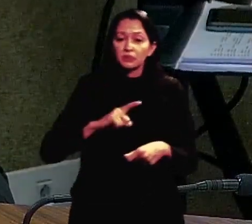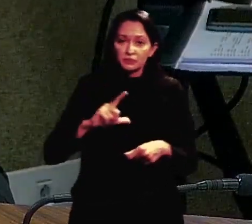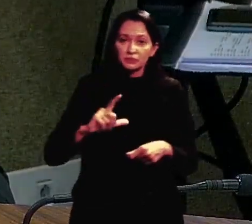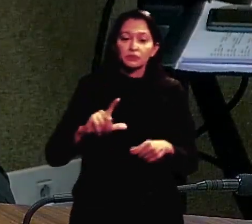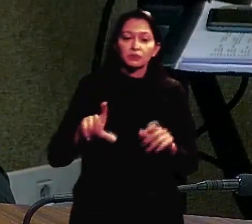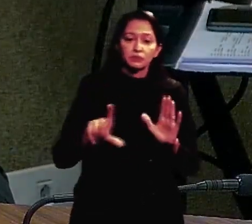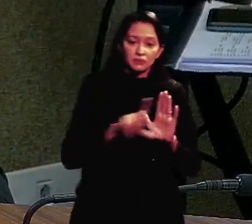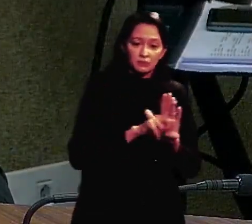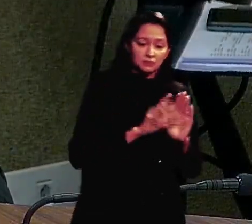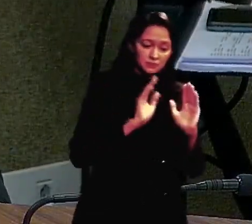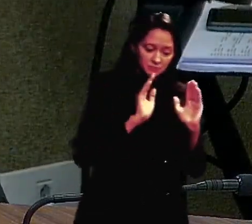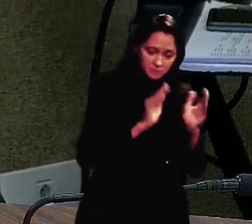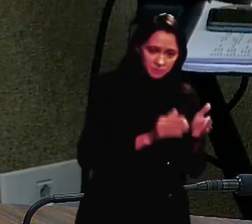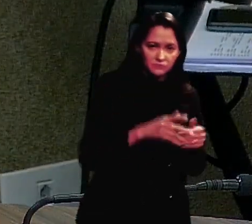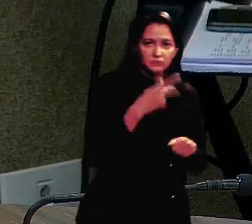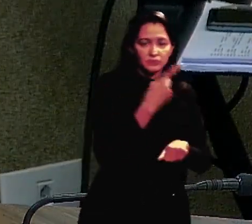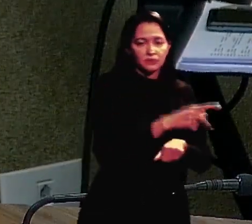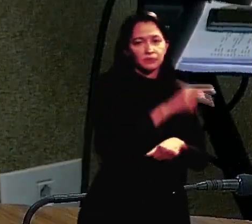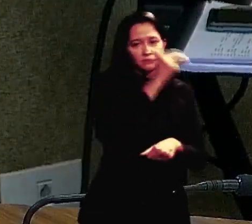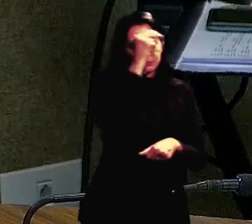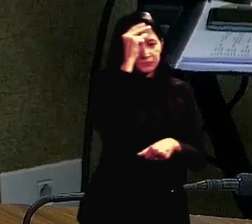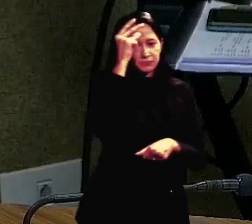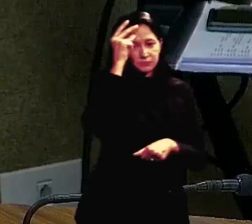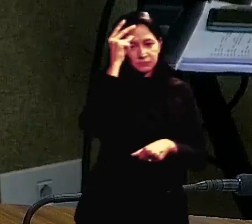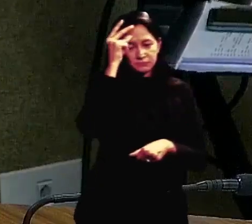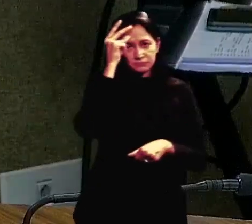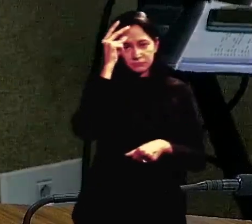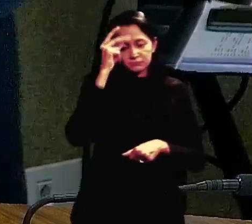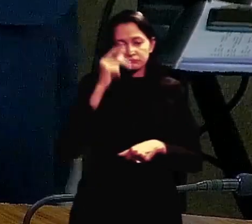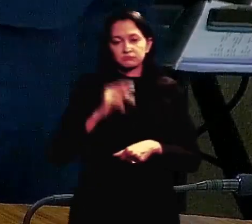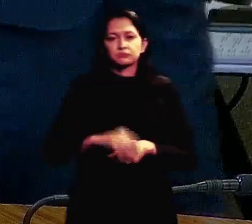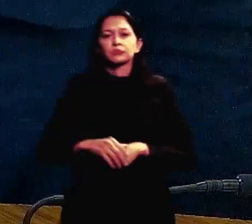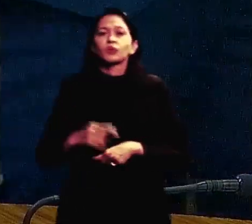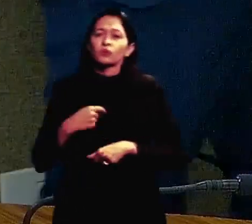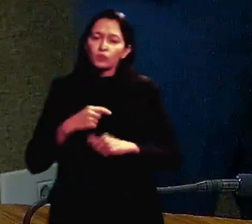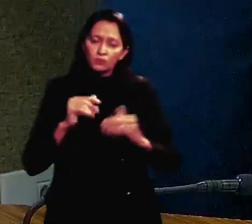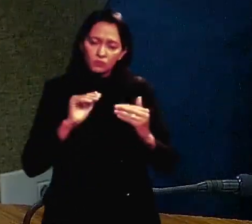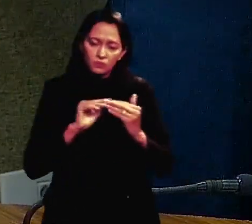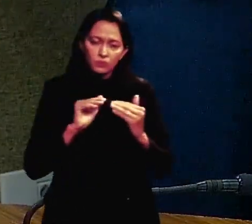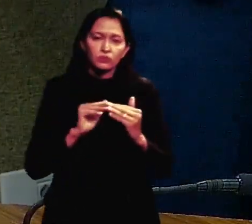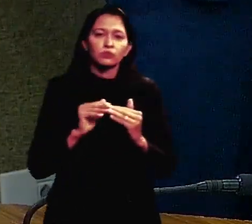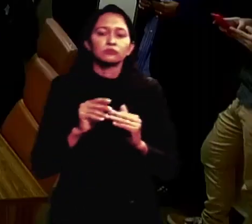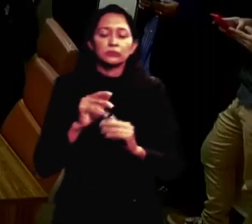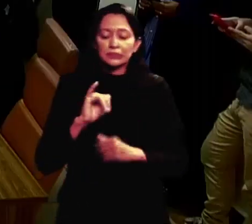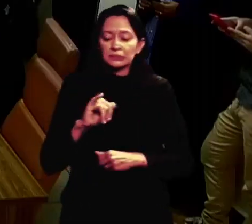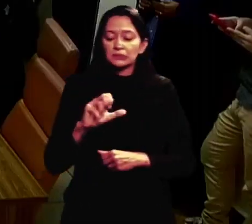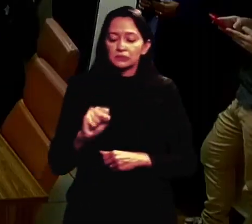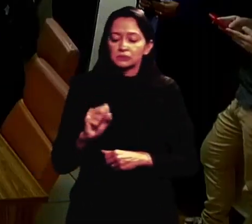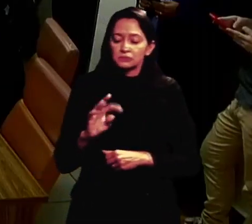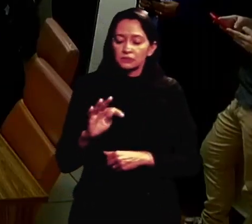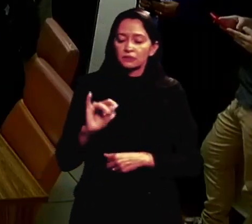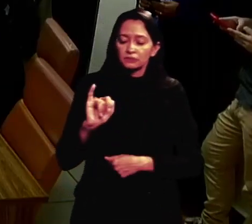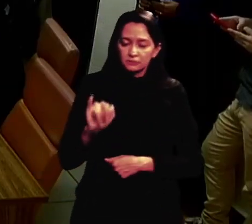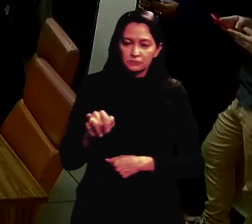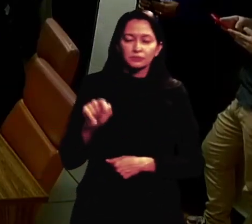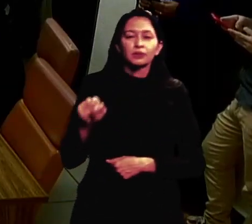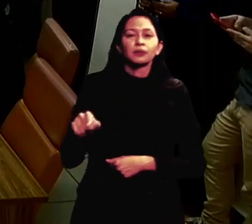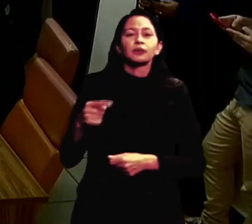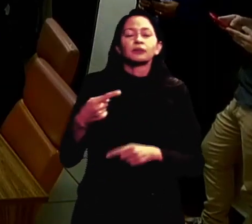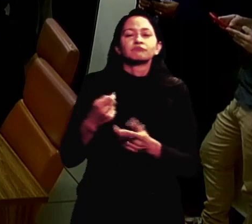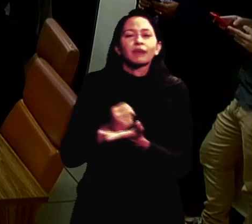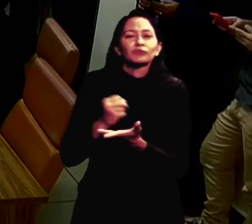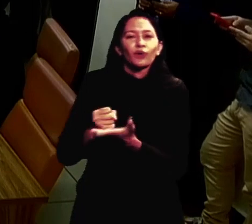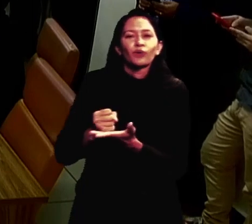Executivo. Nesse caso, só a título de esclarecimento, mas eu concordo com Vossa Excelência, até porque o ISTI, Imposto sobre Transmissão de